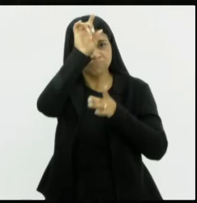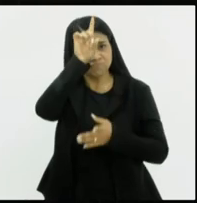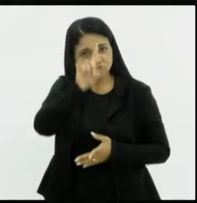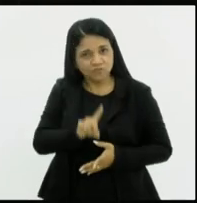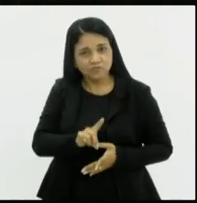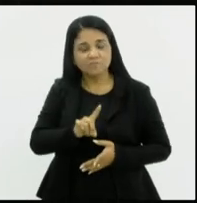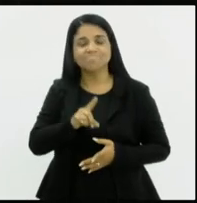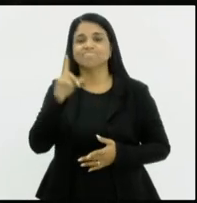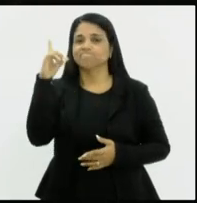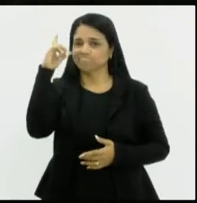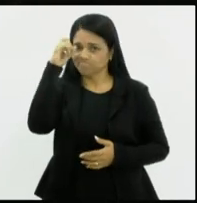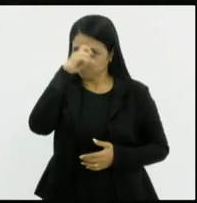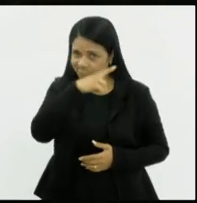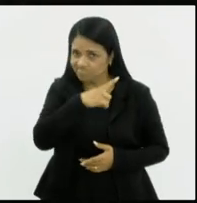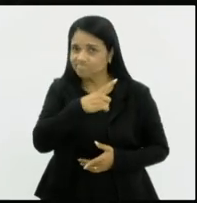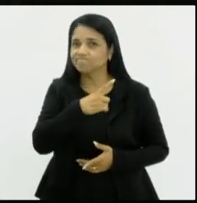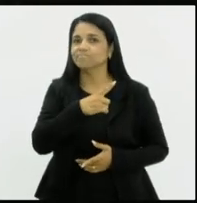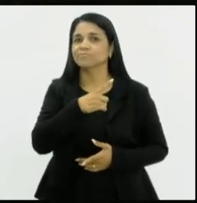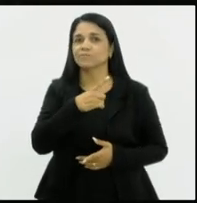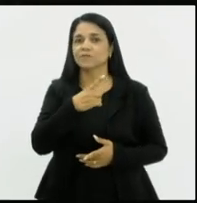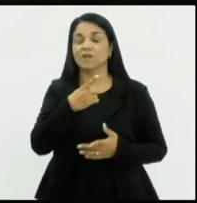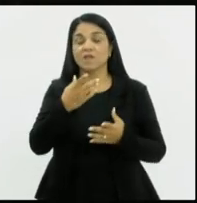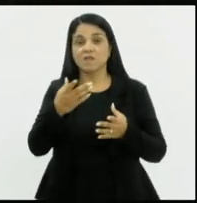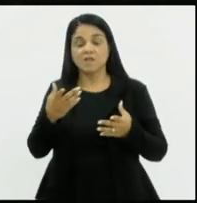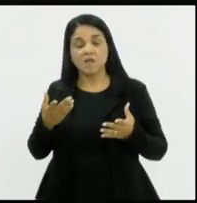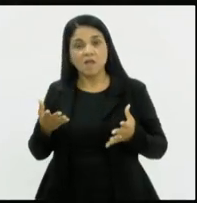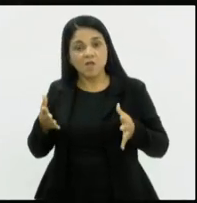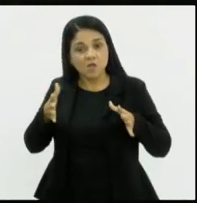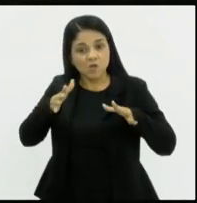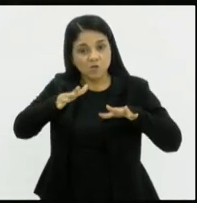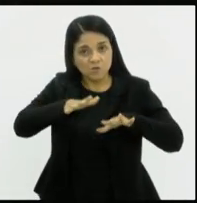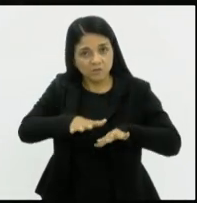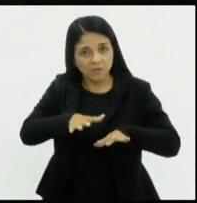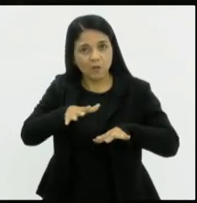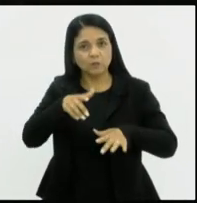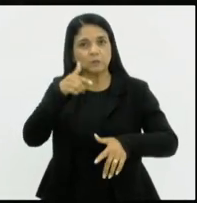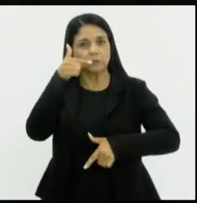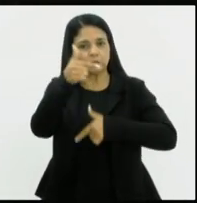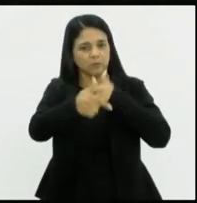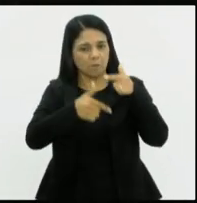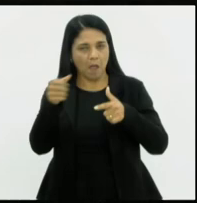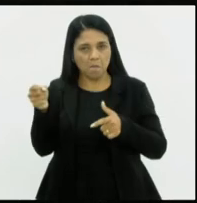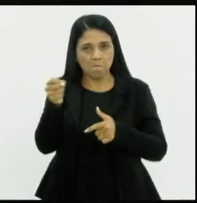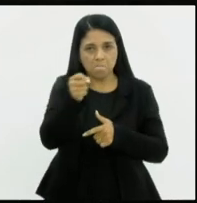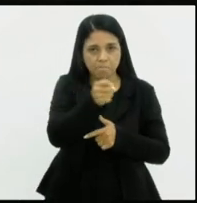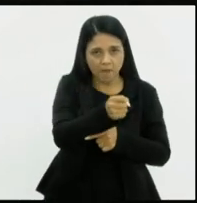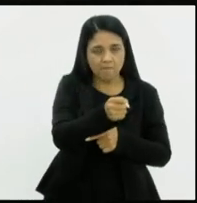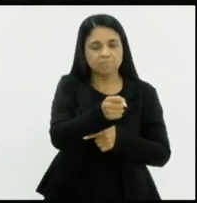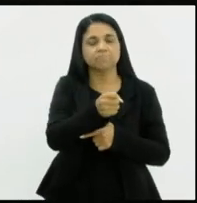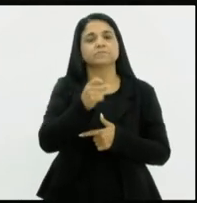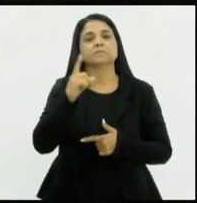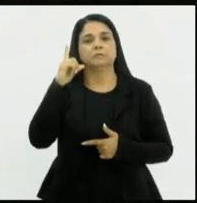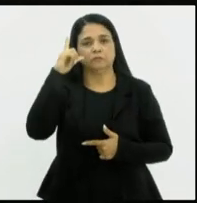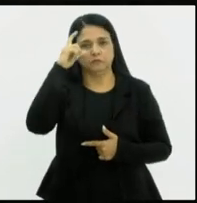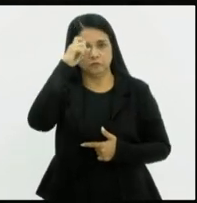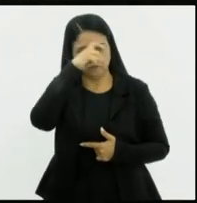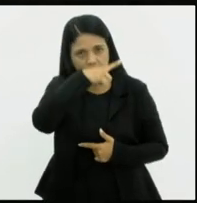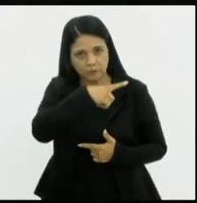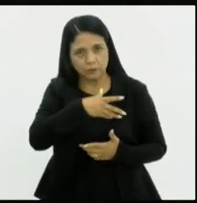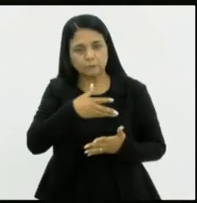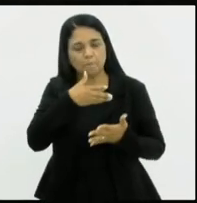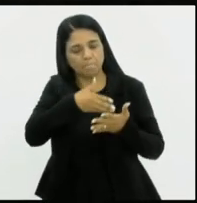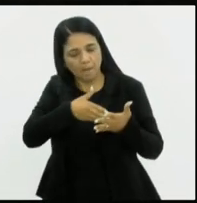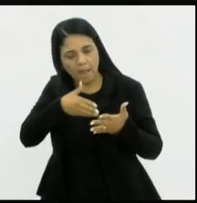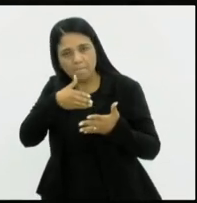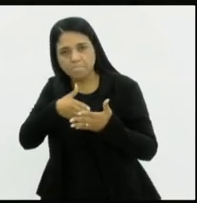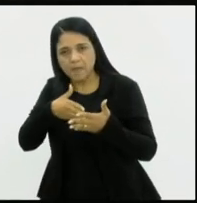difícil. E, mais à frente, a inclusão no mercado de trabalho também é outro percalço. Então, quando eu falo